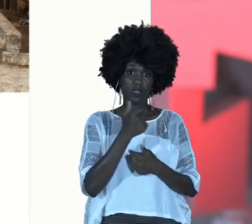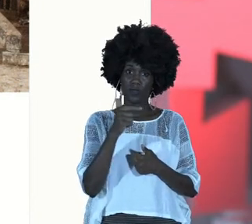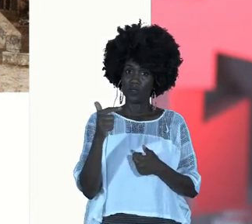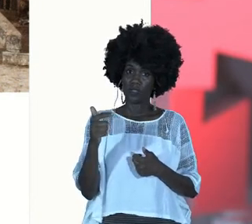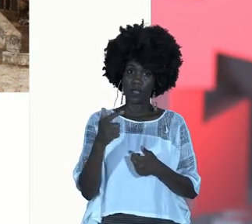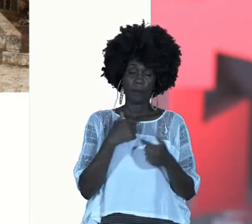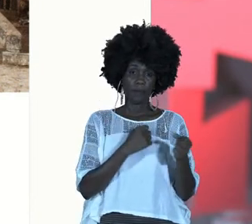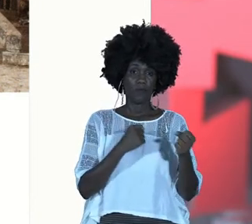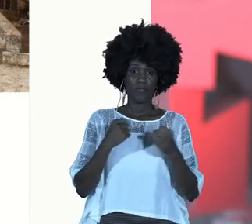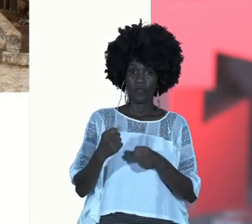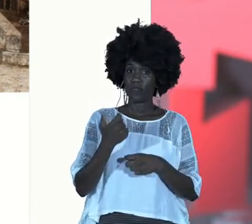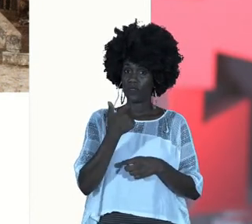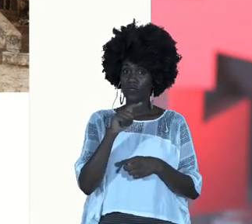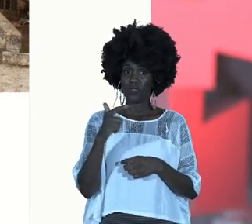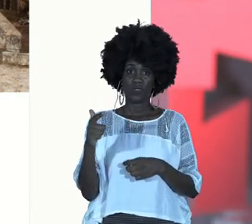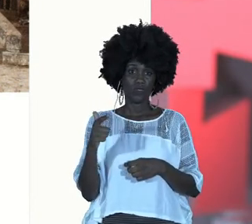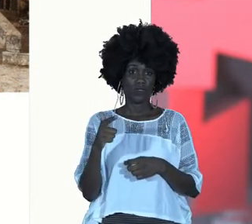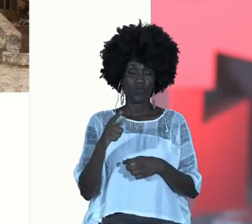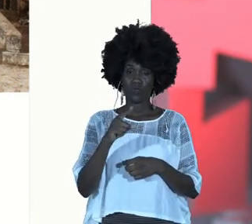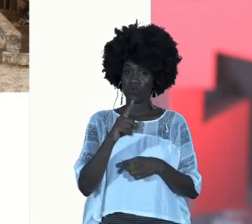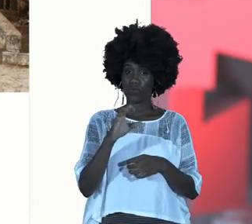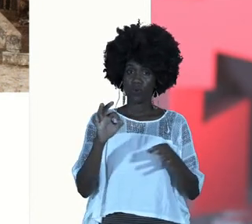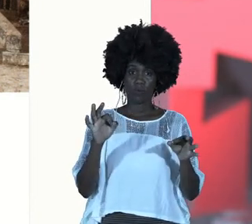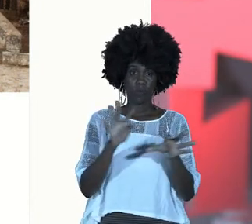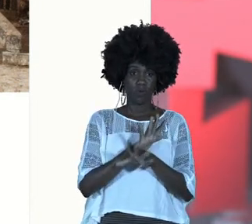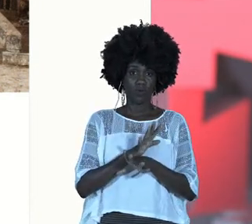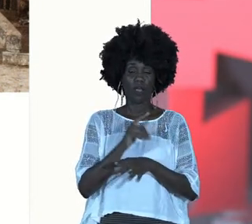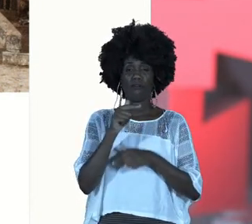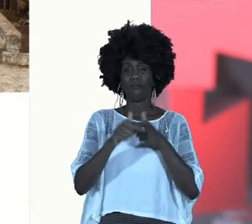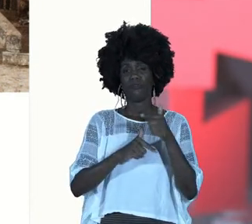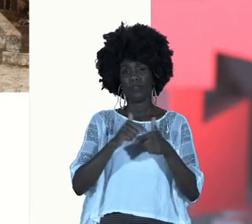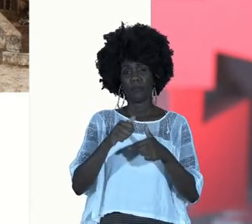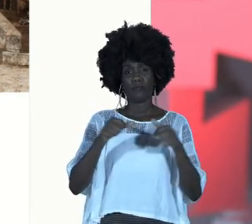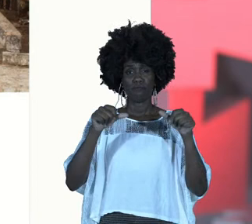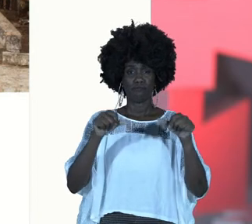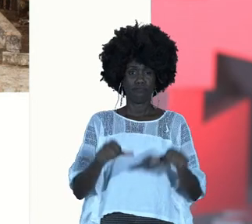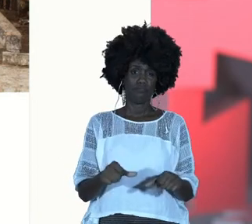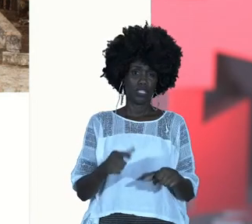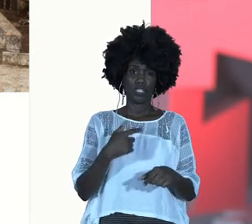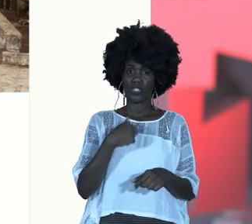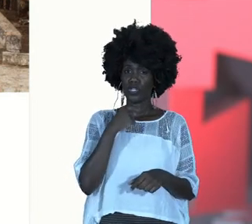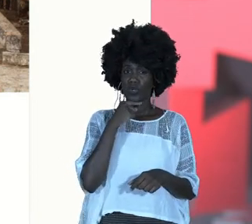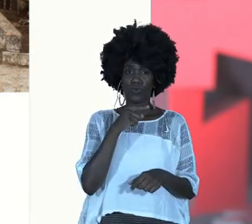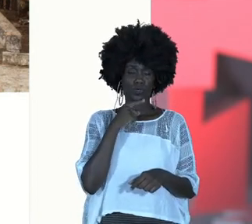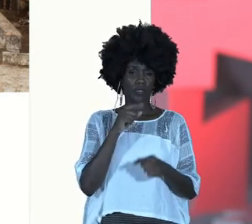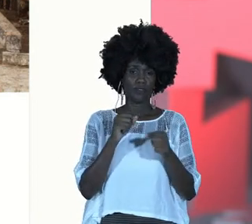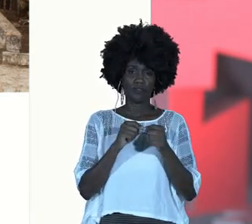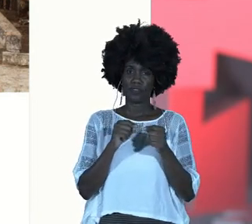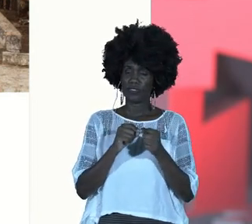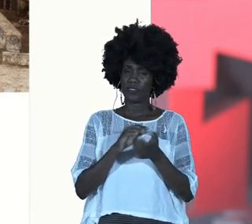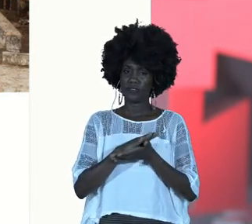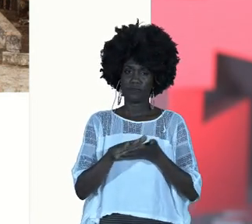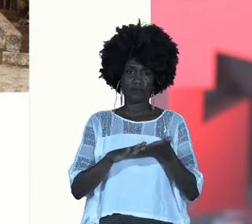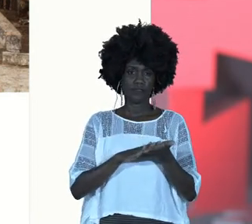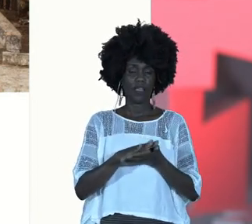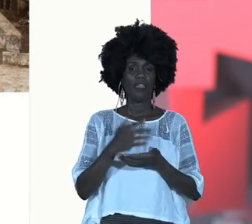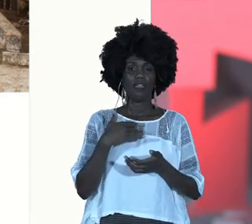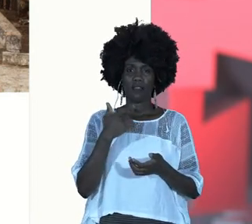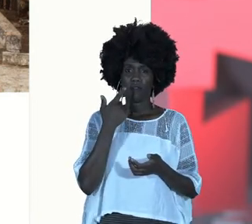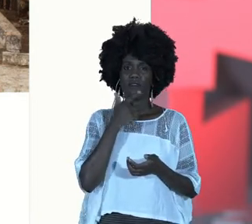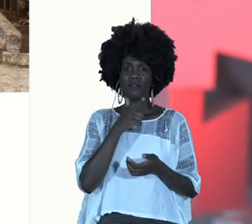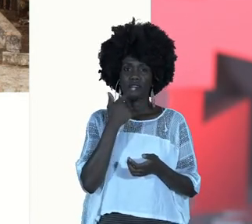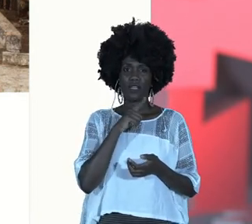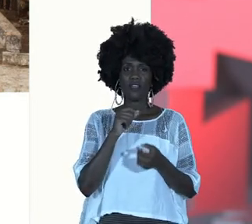não for poderosa, não for competente, todo o trabalho se estraga, não consegue realizar. E ela consegue,